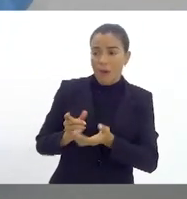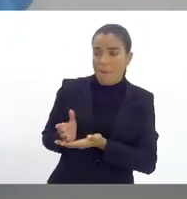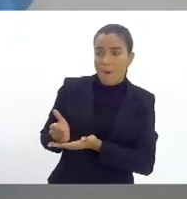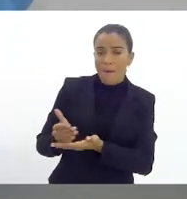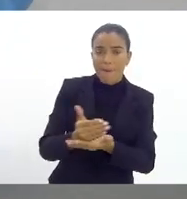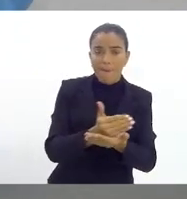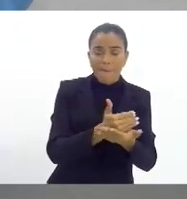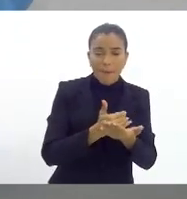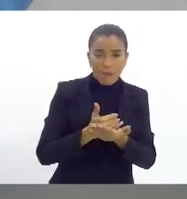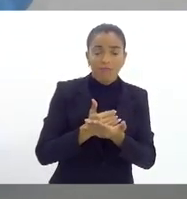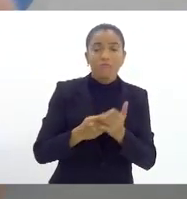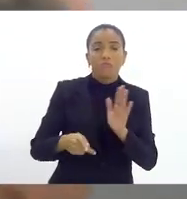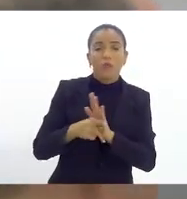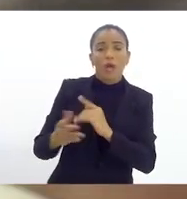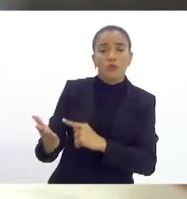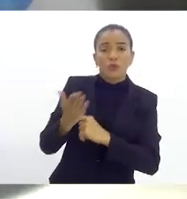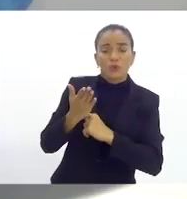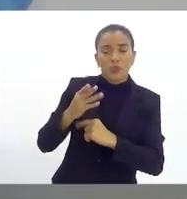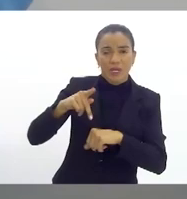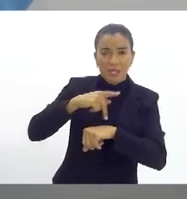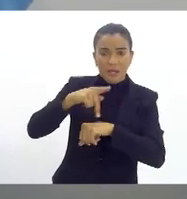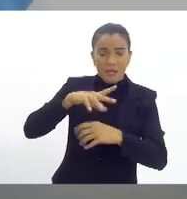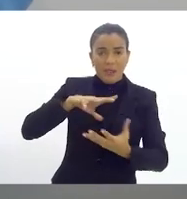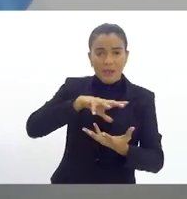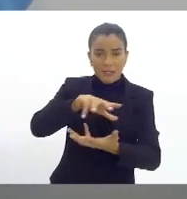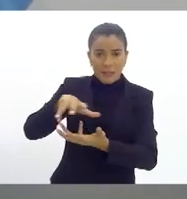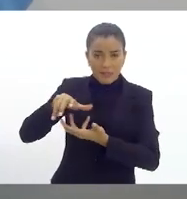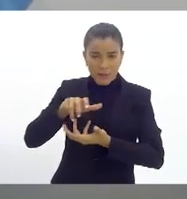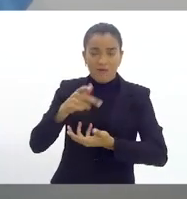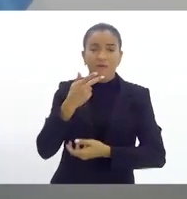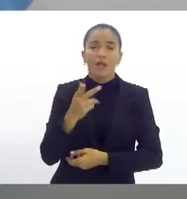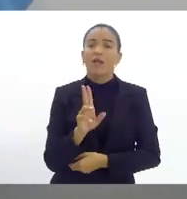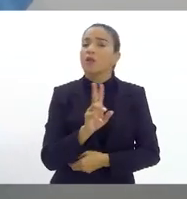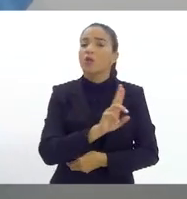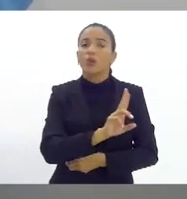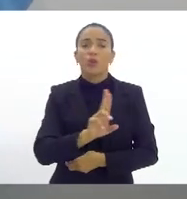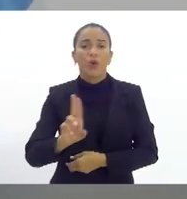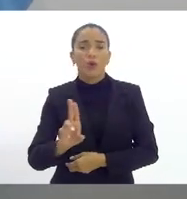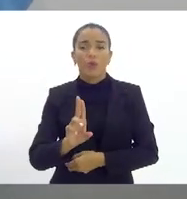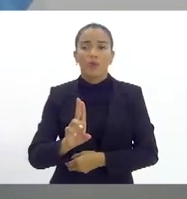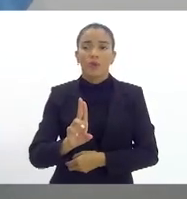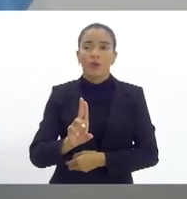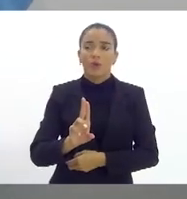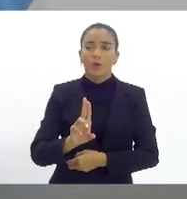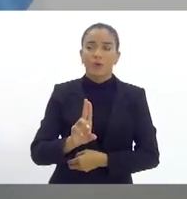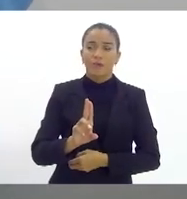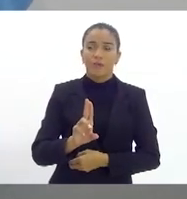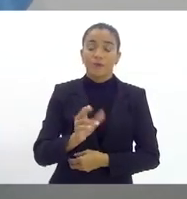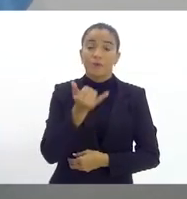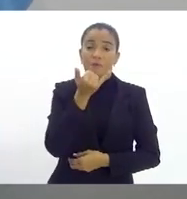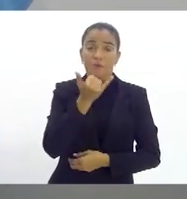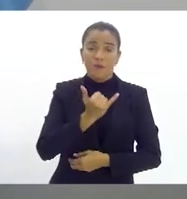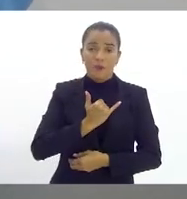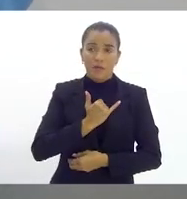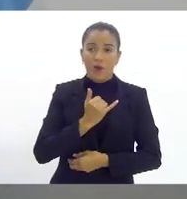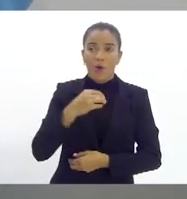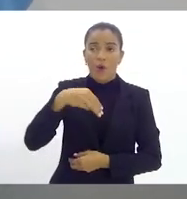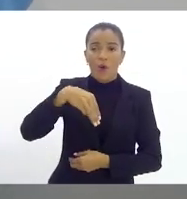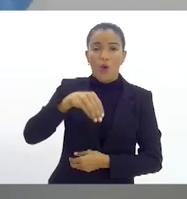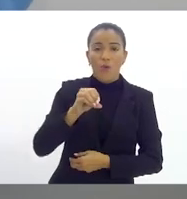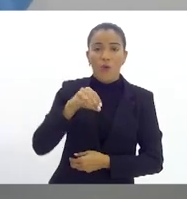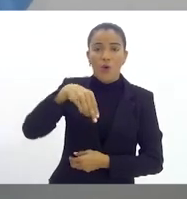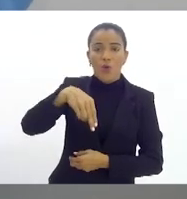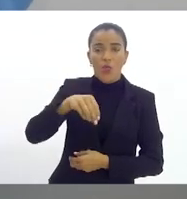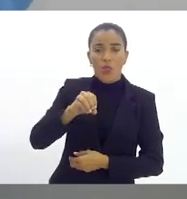internacionais o que a gente tem de a chamar de perdão monopolização